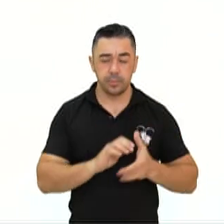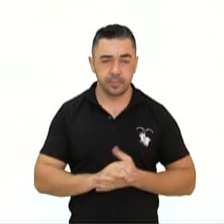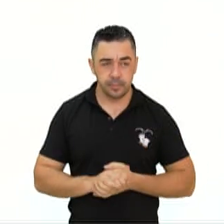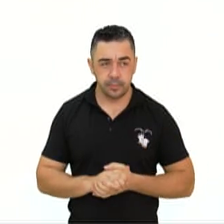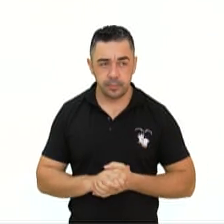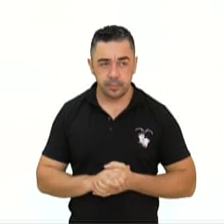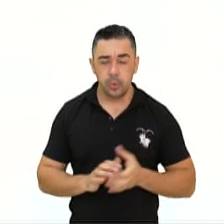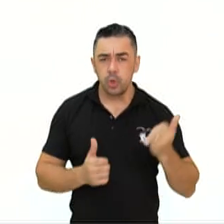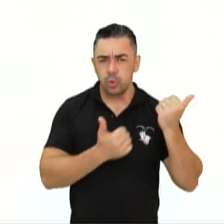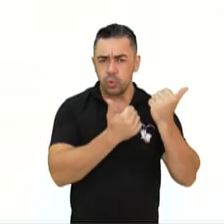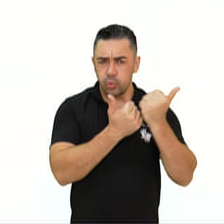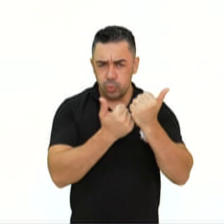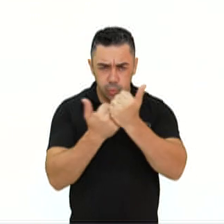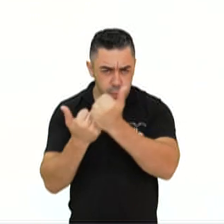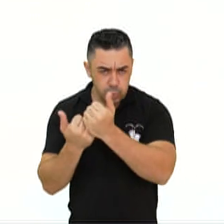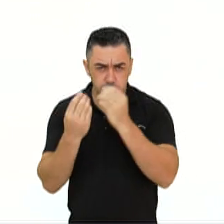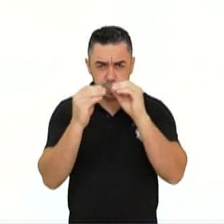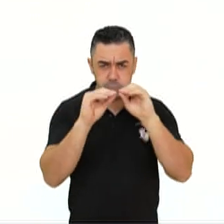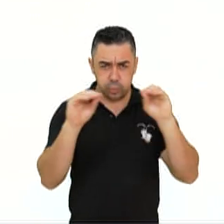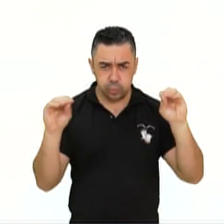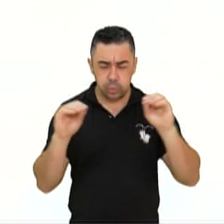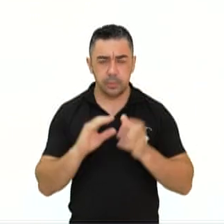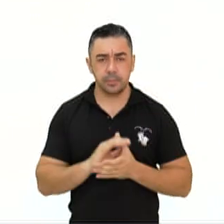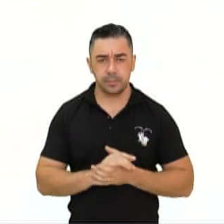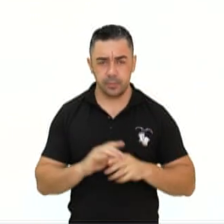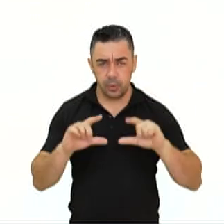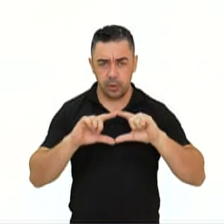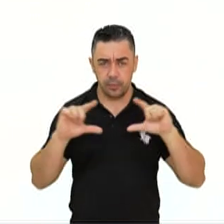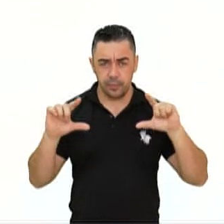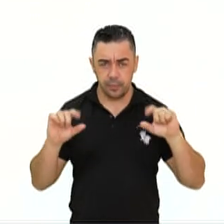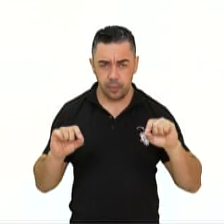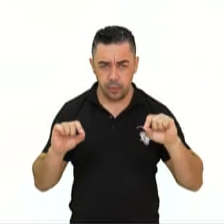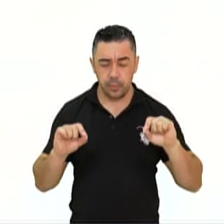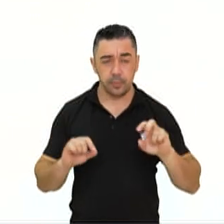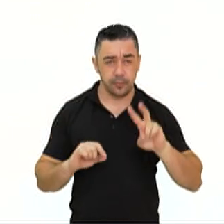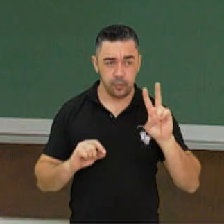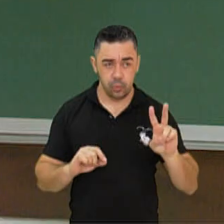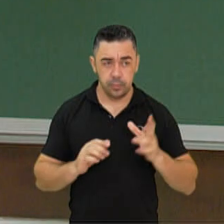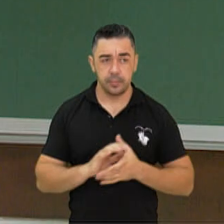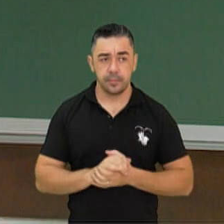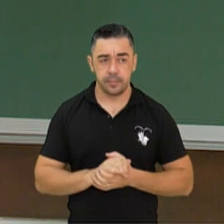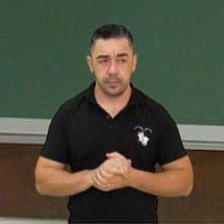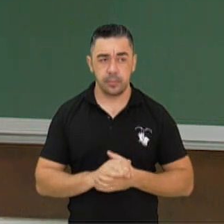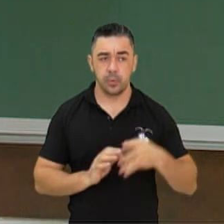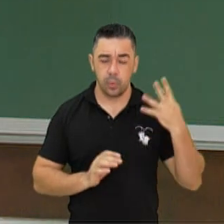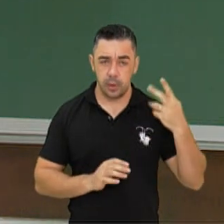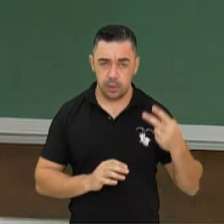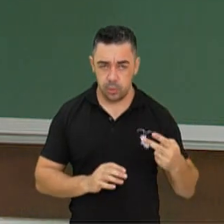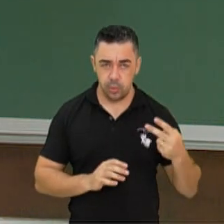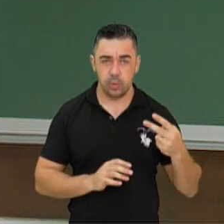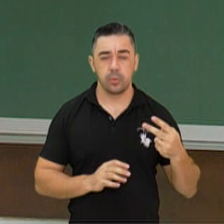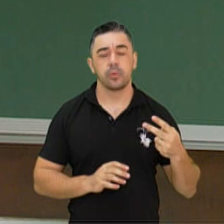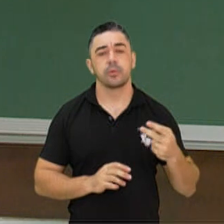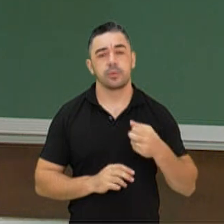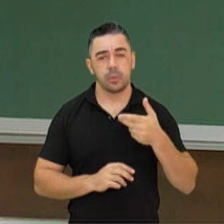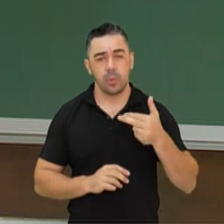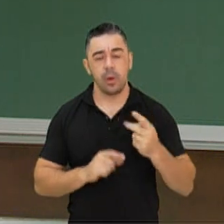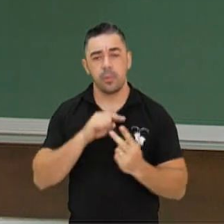1,38. Substituo na fórmula do volume do cilindro, então o volume 42, o